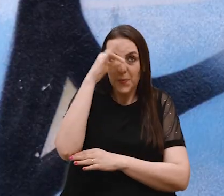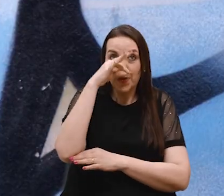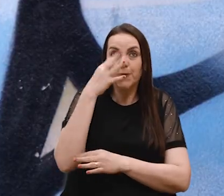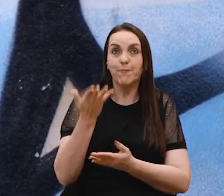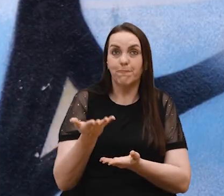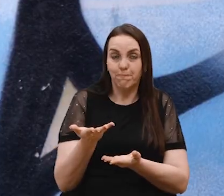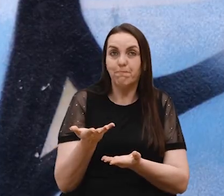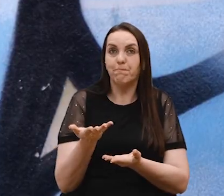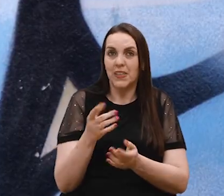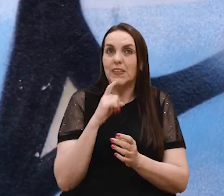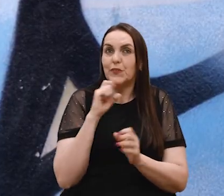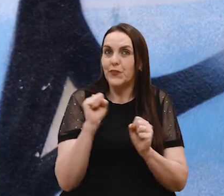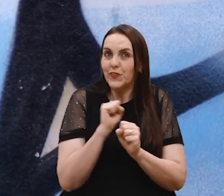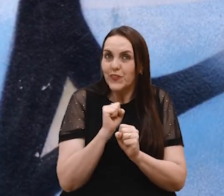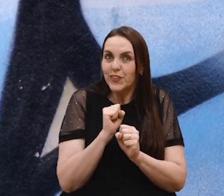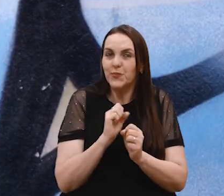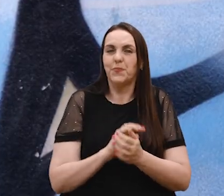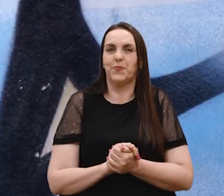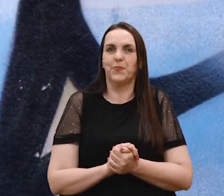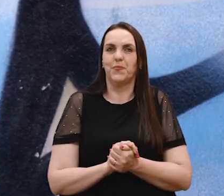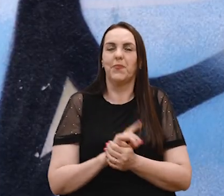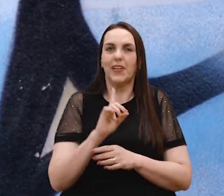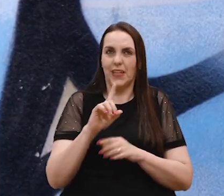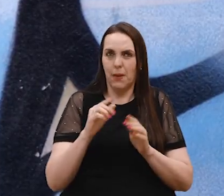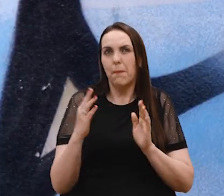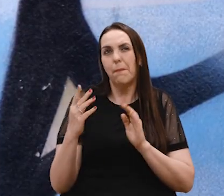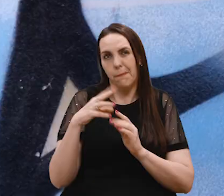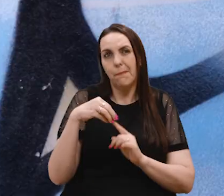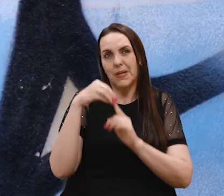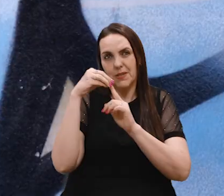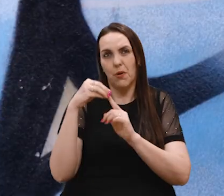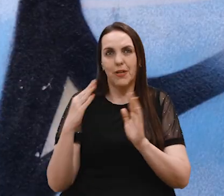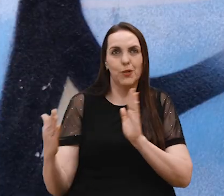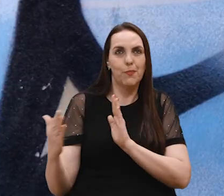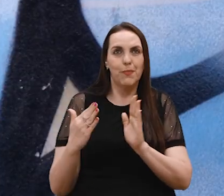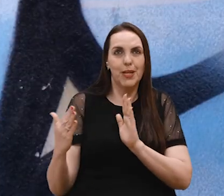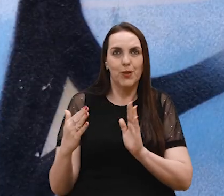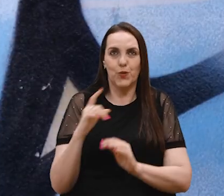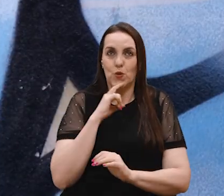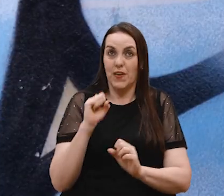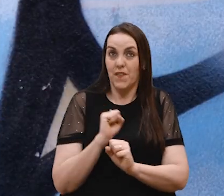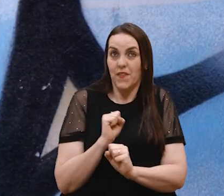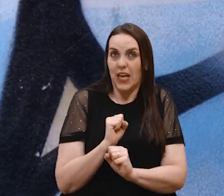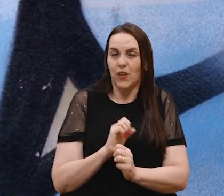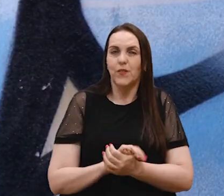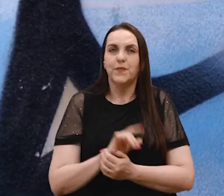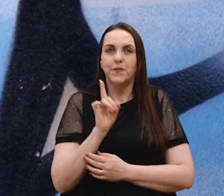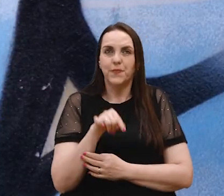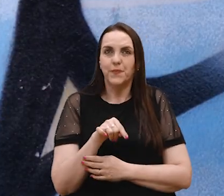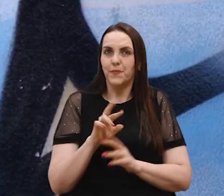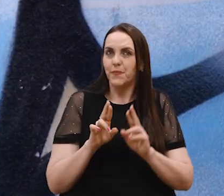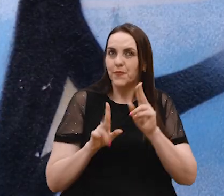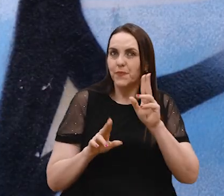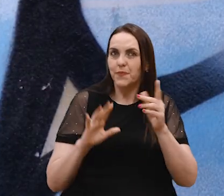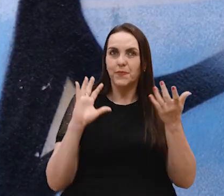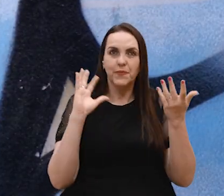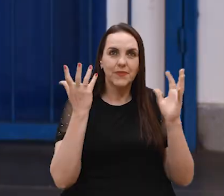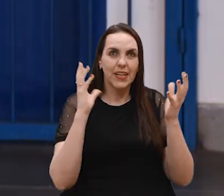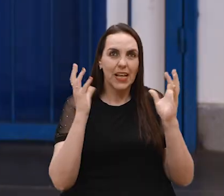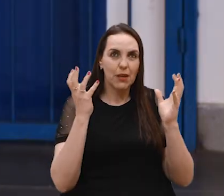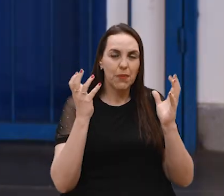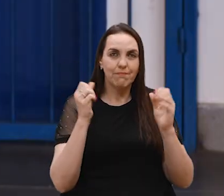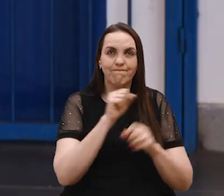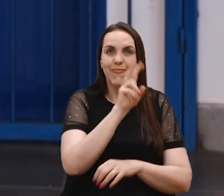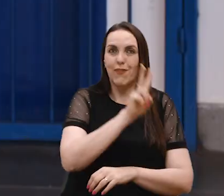Peru, muito frio. Mas que no inverno, principalmente, eu sentia muito a diferença de clima